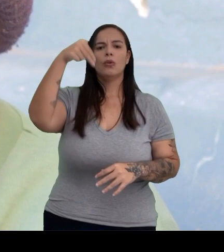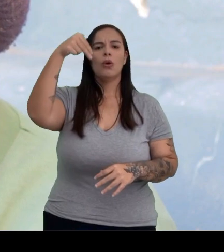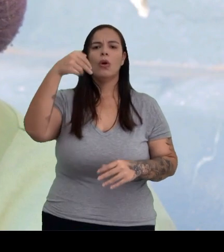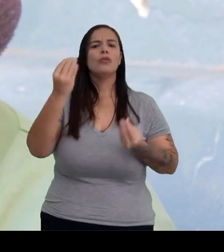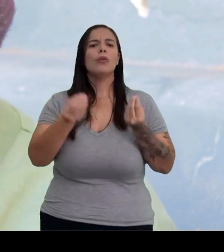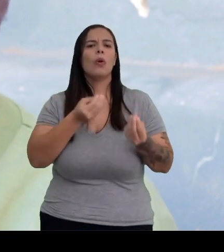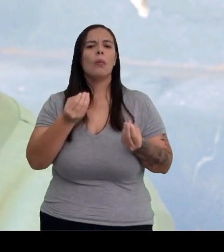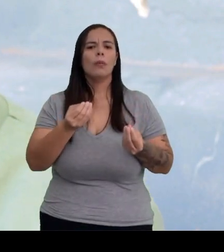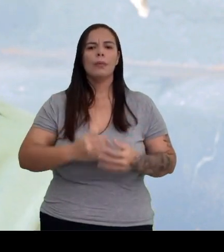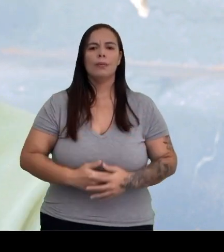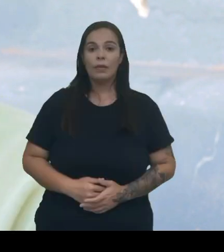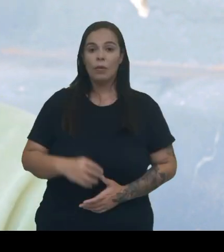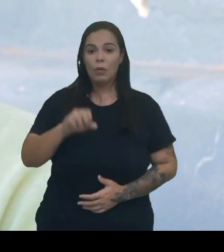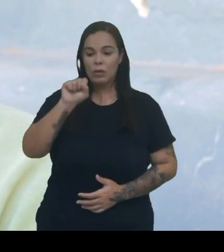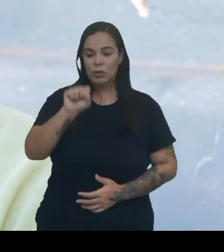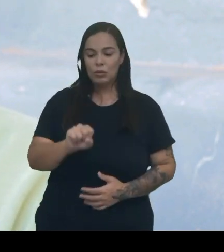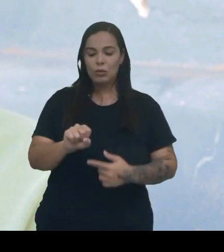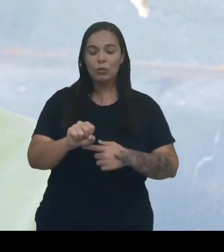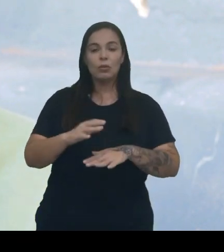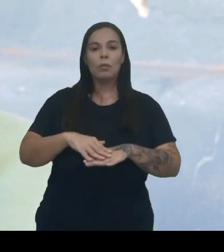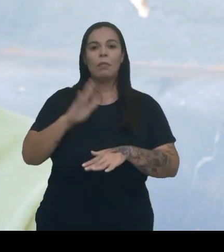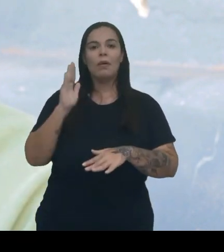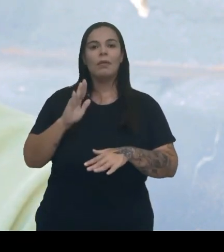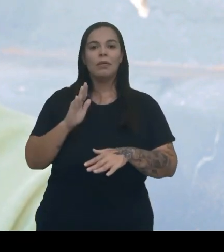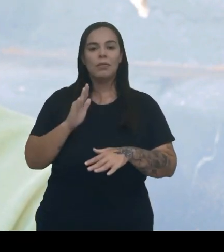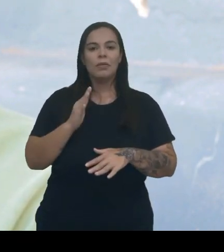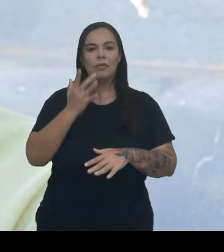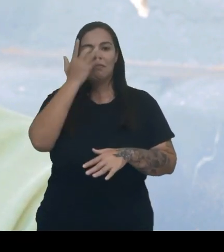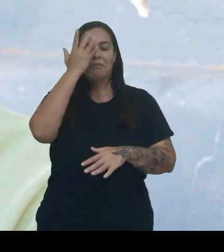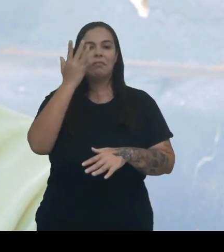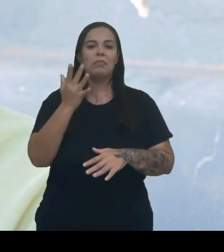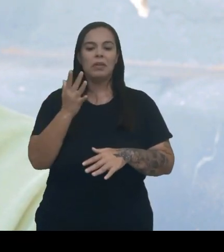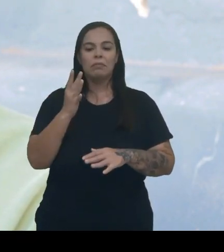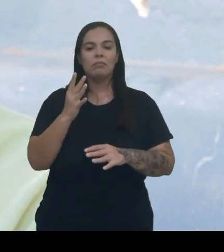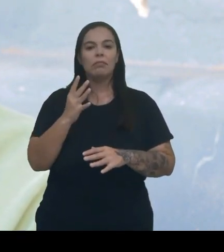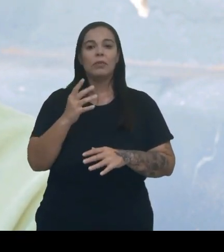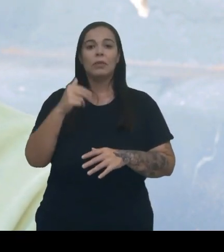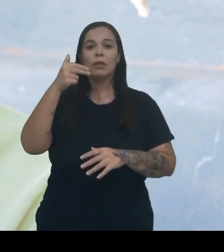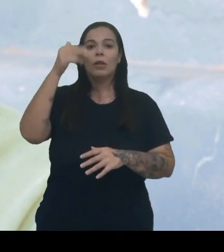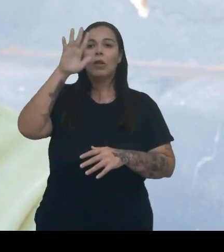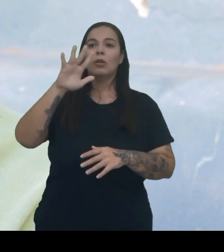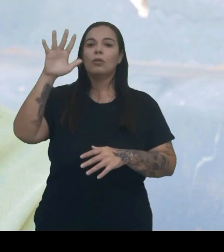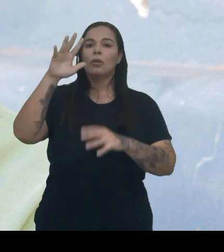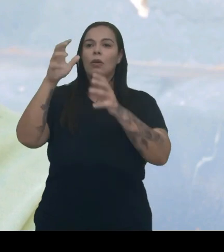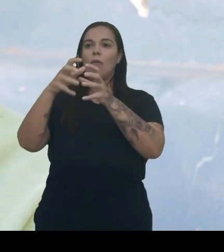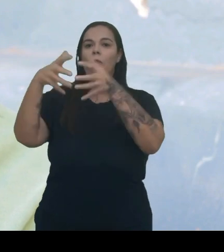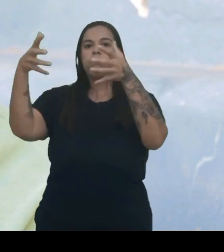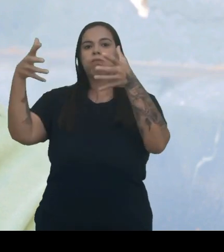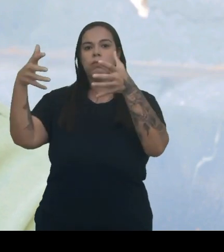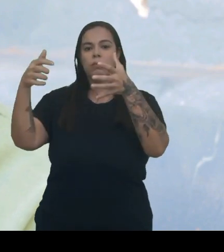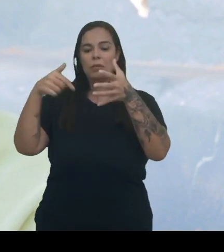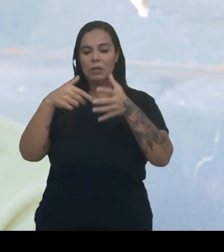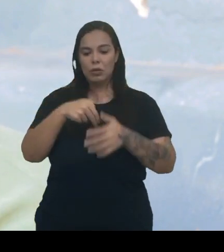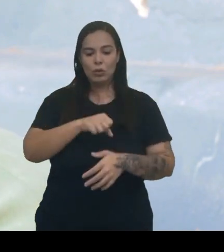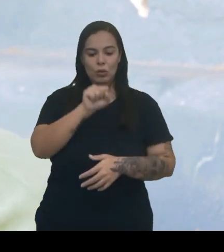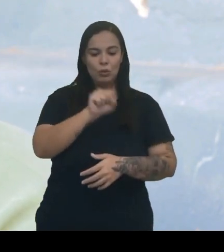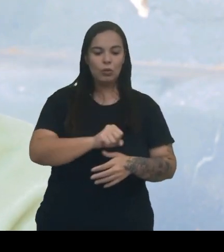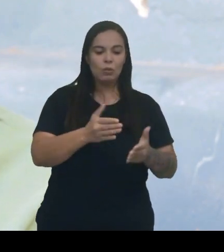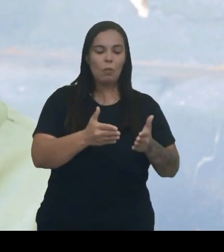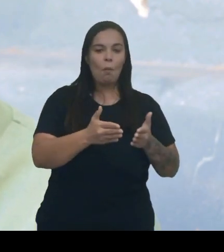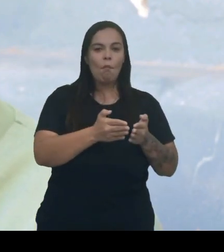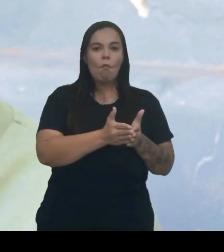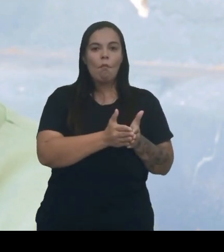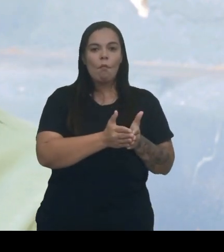para pegar onda, crofão? A do sul anda mais, ela é mais filada. E a do norte é mais bochechuda. Ela bate